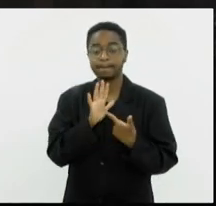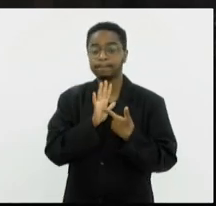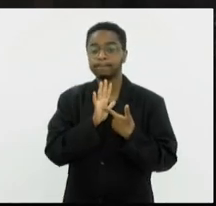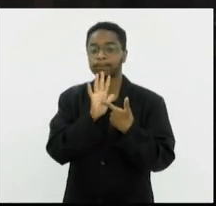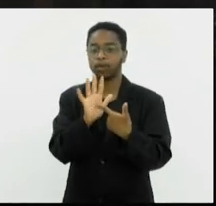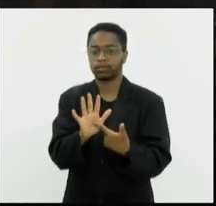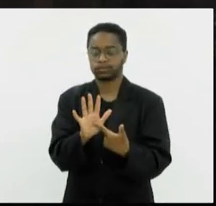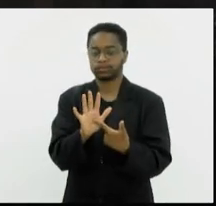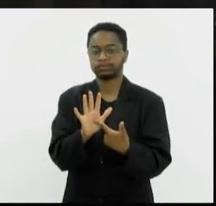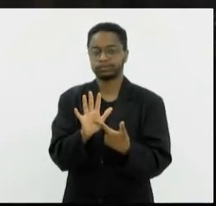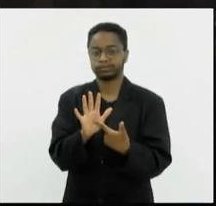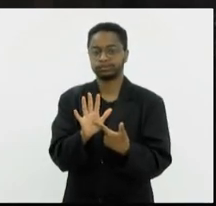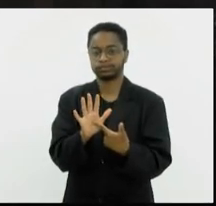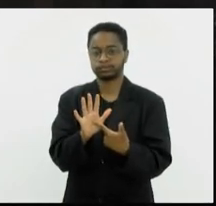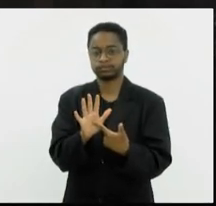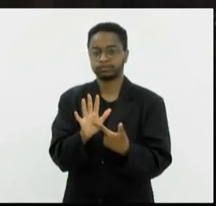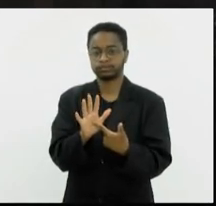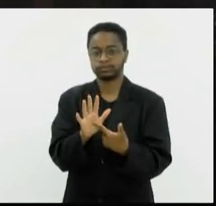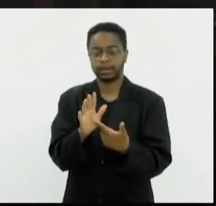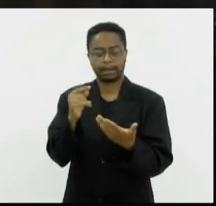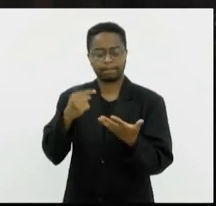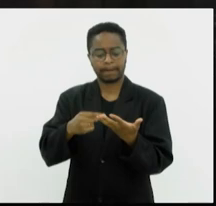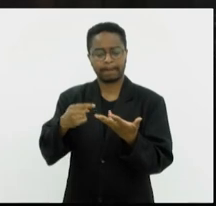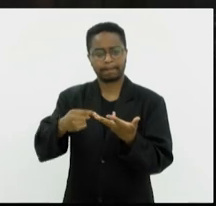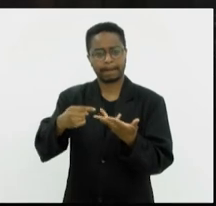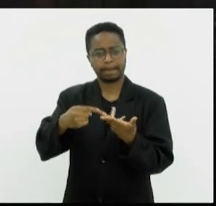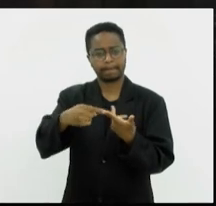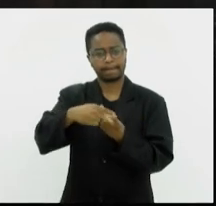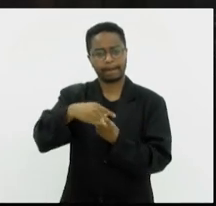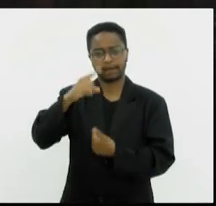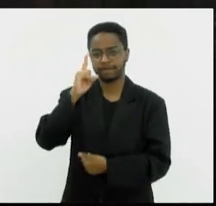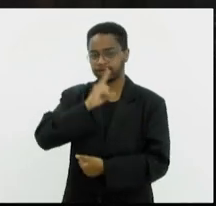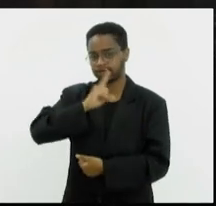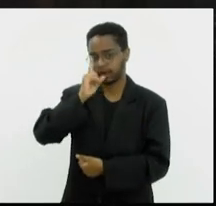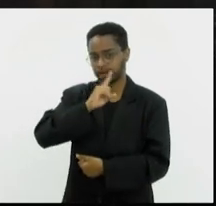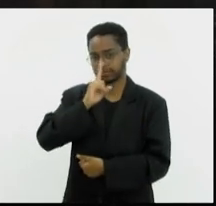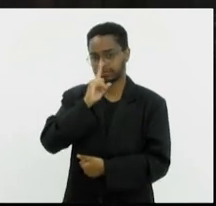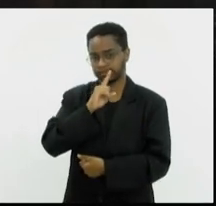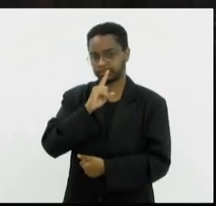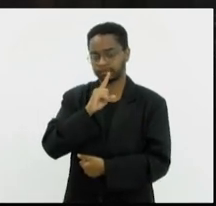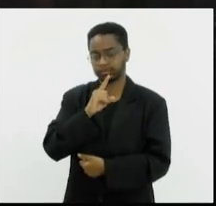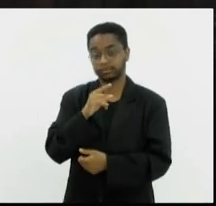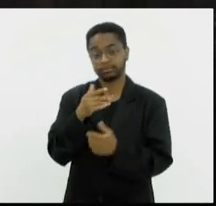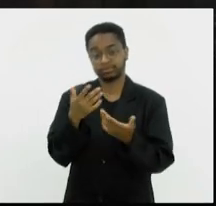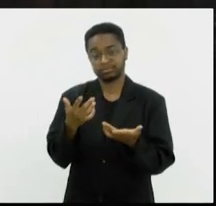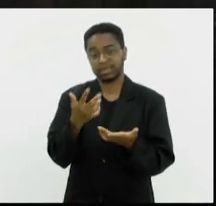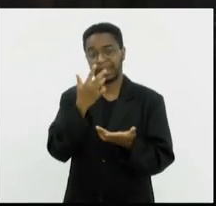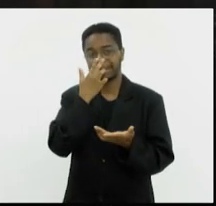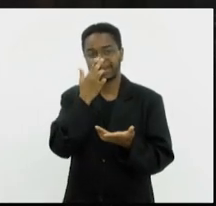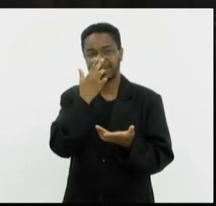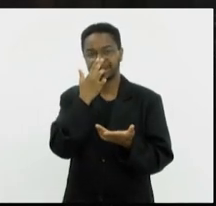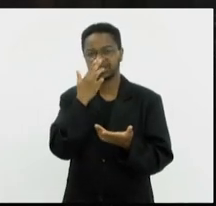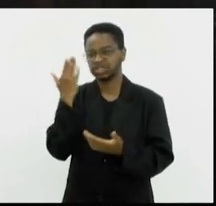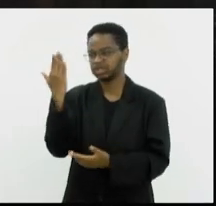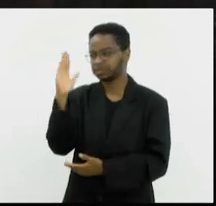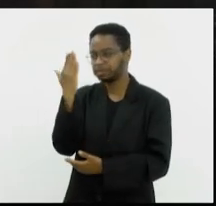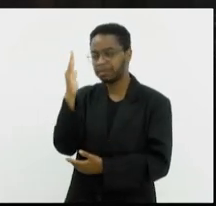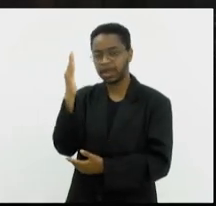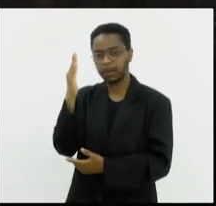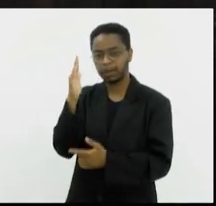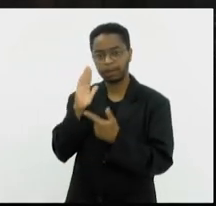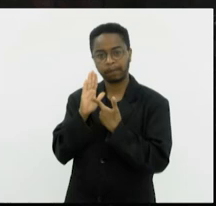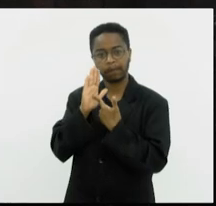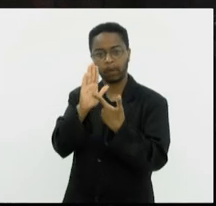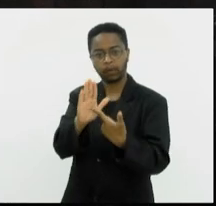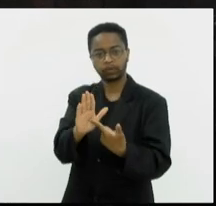demonstrativo de muitas e muitas falhas ele é como fosse assim um espelho